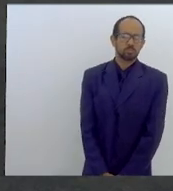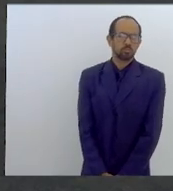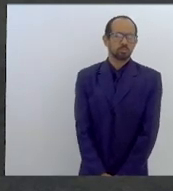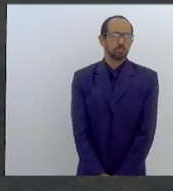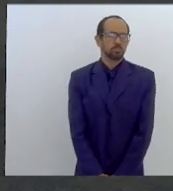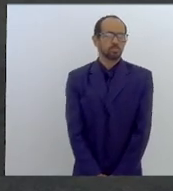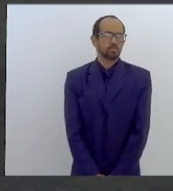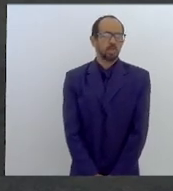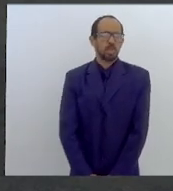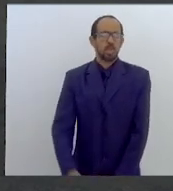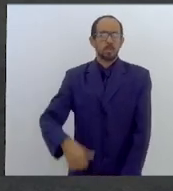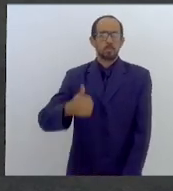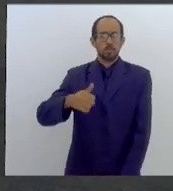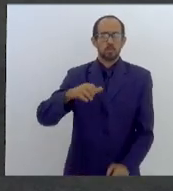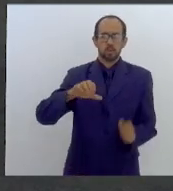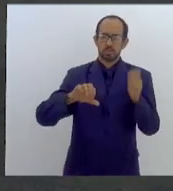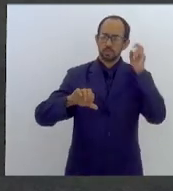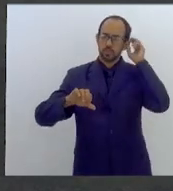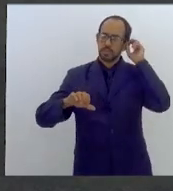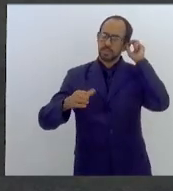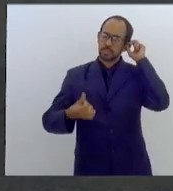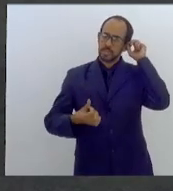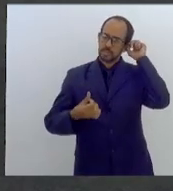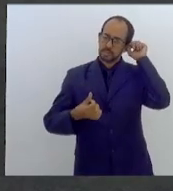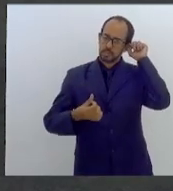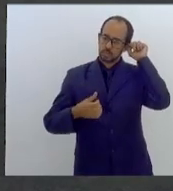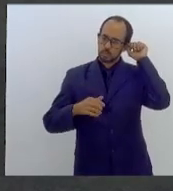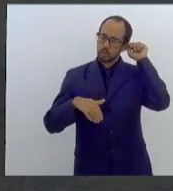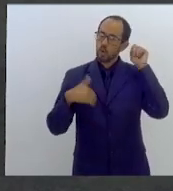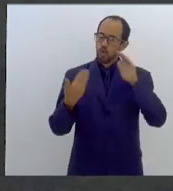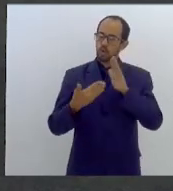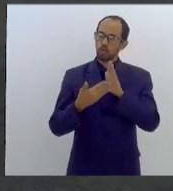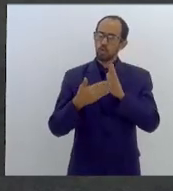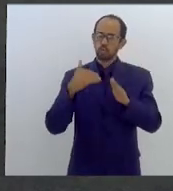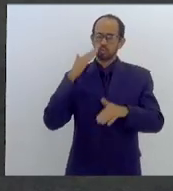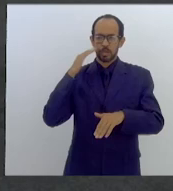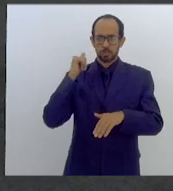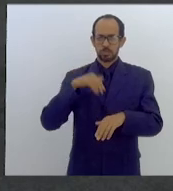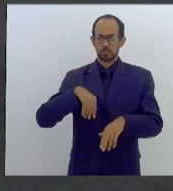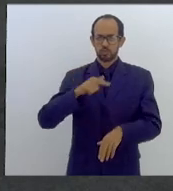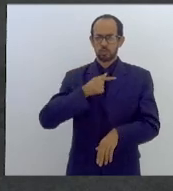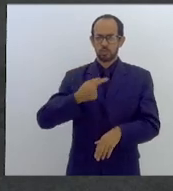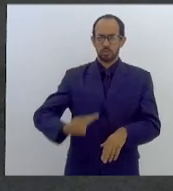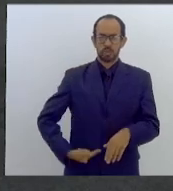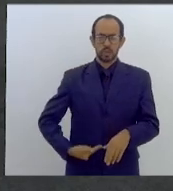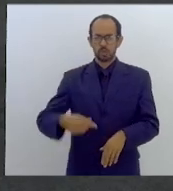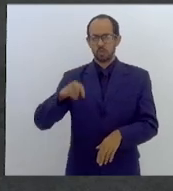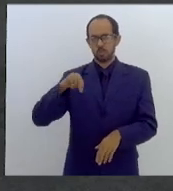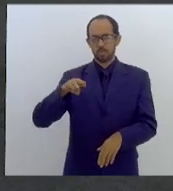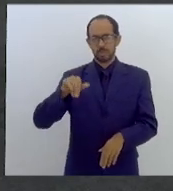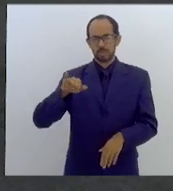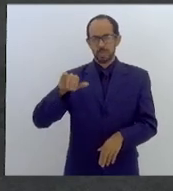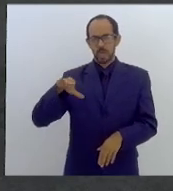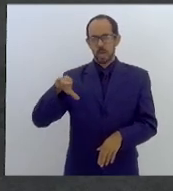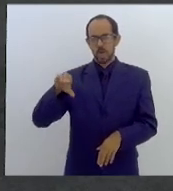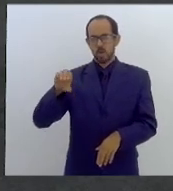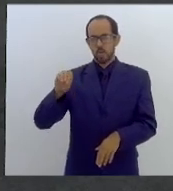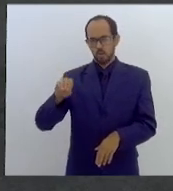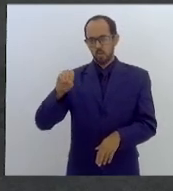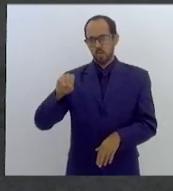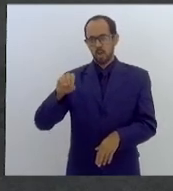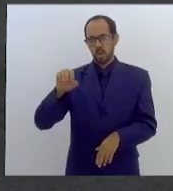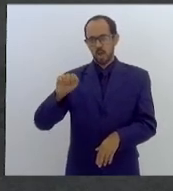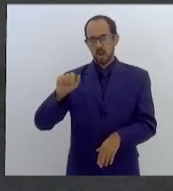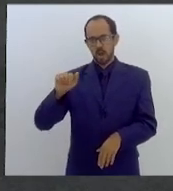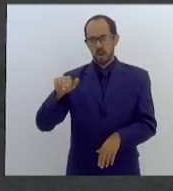Em 96, como todos nós sabemos, o governador, então governador Marcelo Alencar, instituiu a